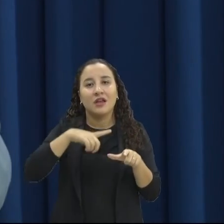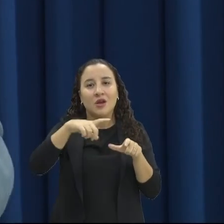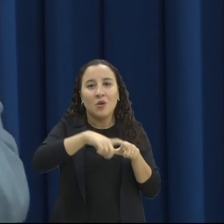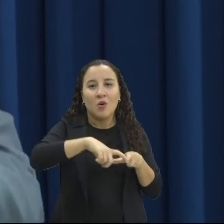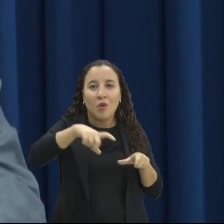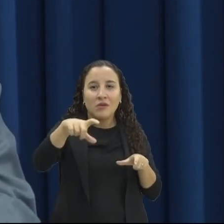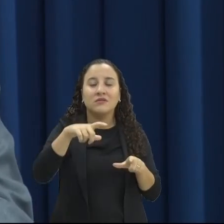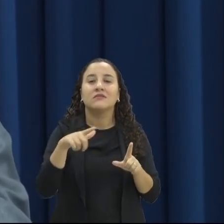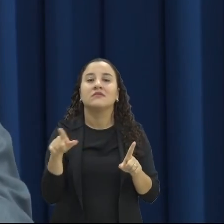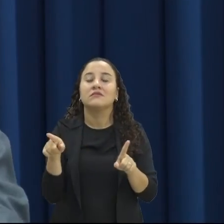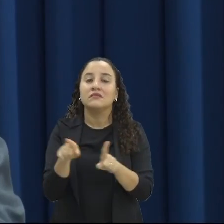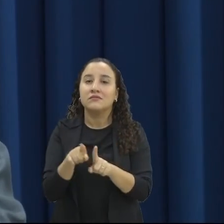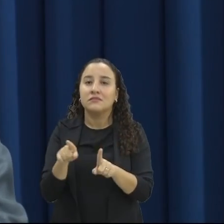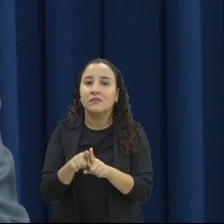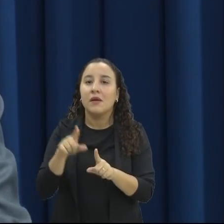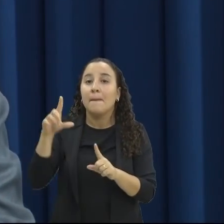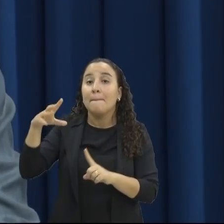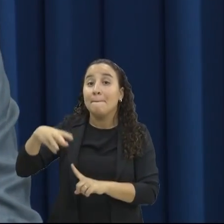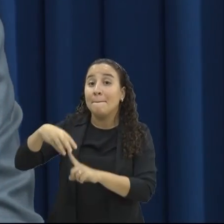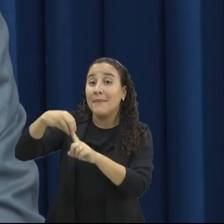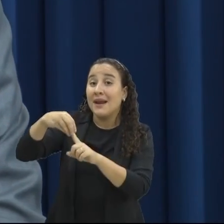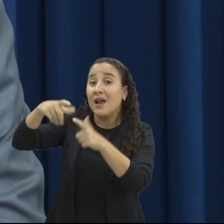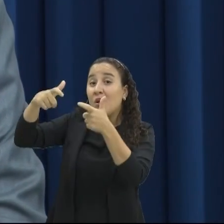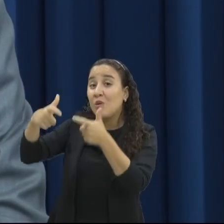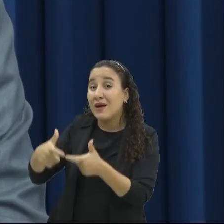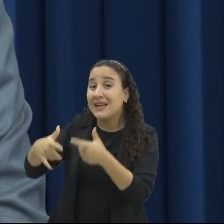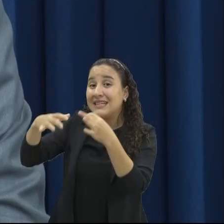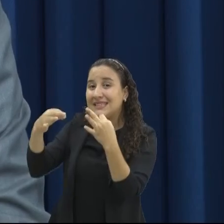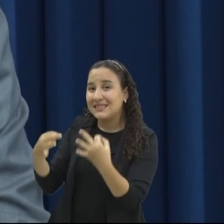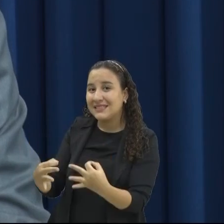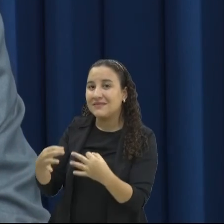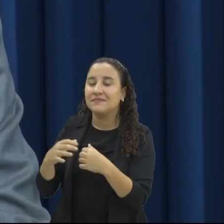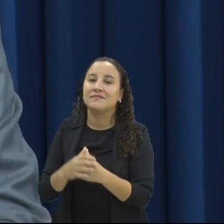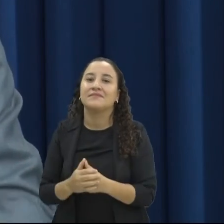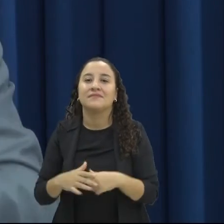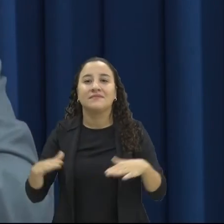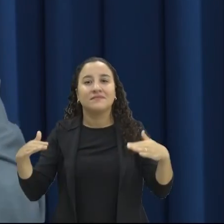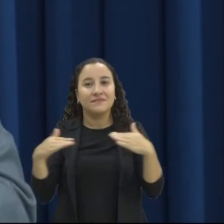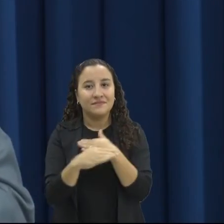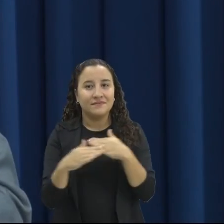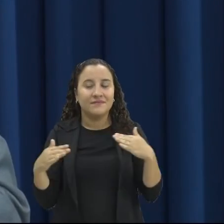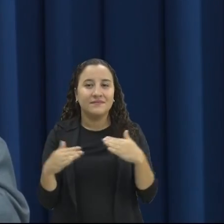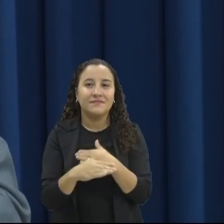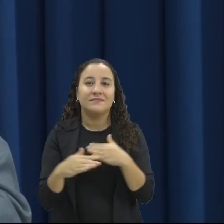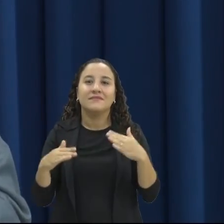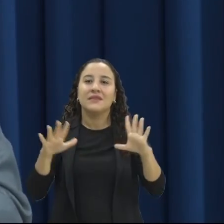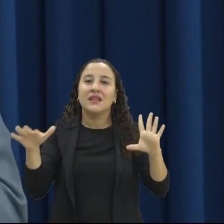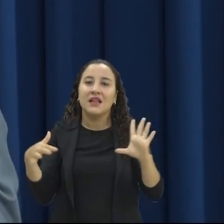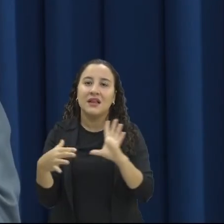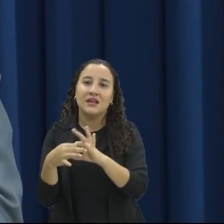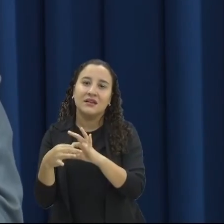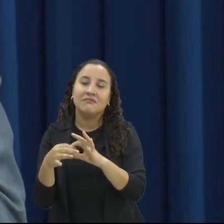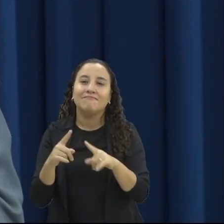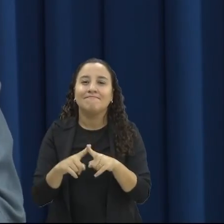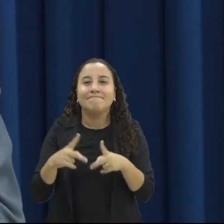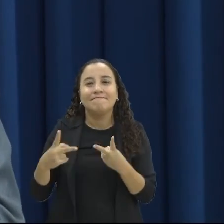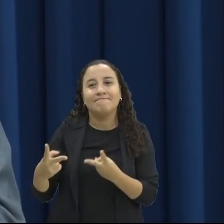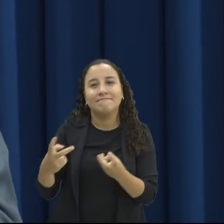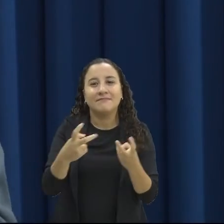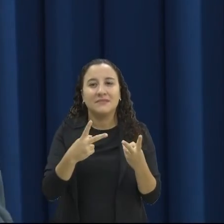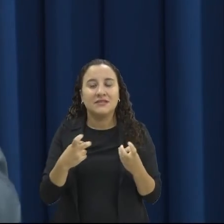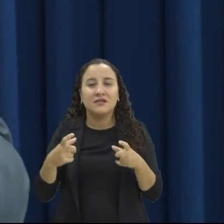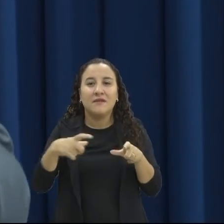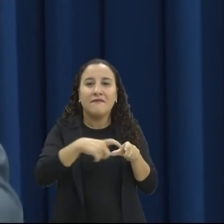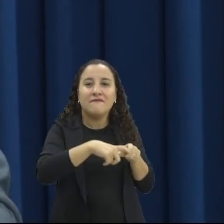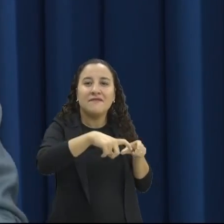fazer repor paradas em lugares corretos. Nós vamos fazer com que o transporte se interligue. Eu vi aqui a questão das